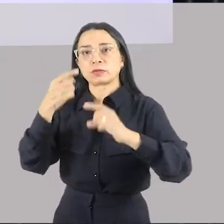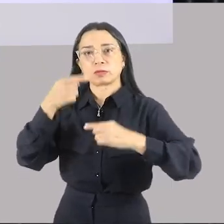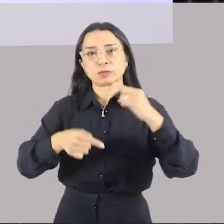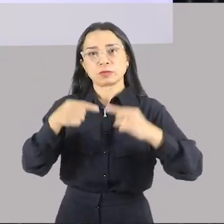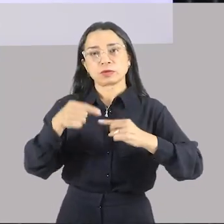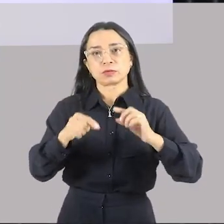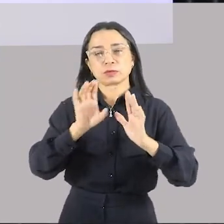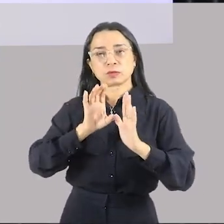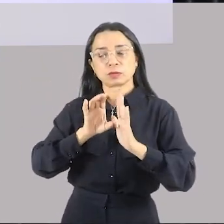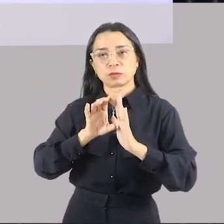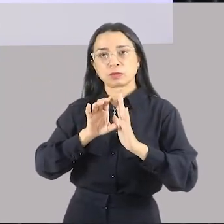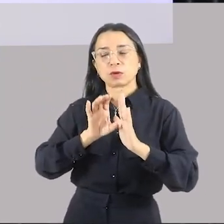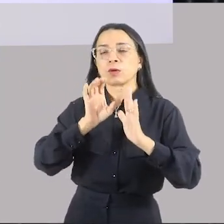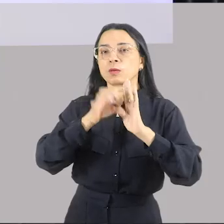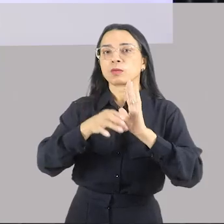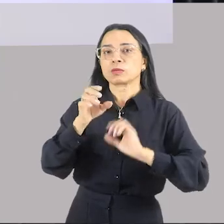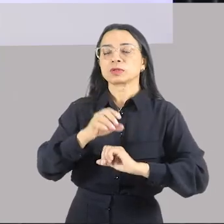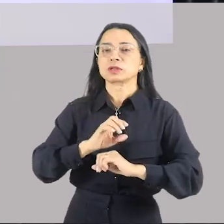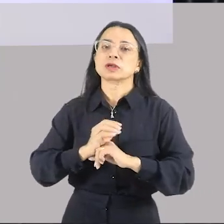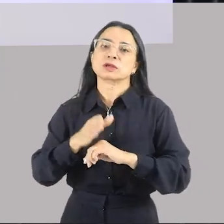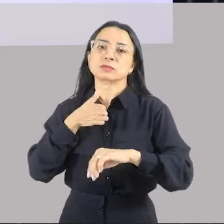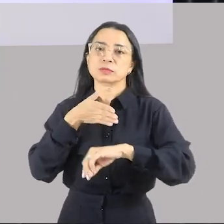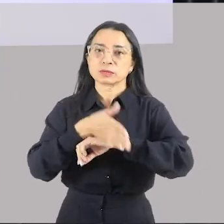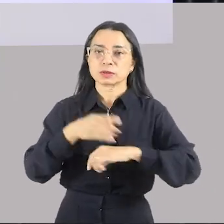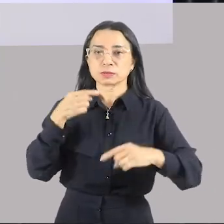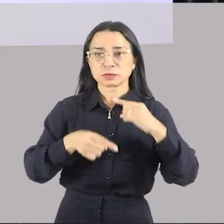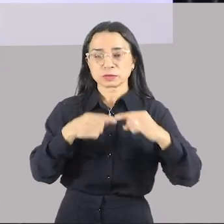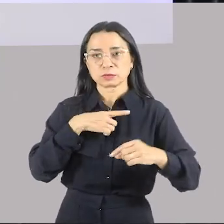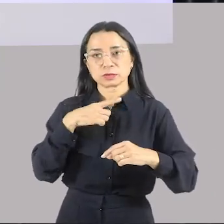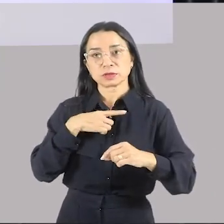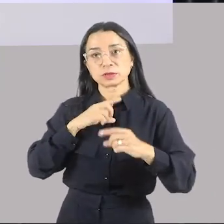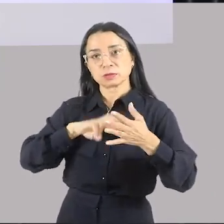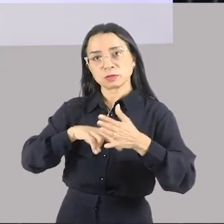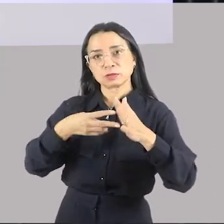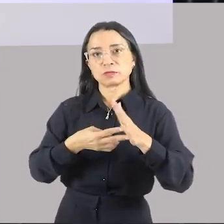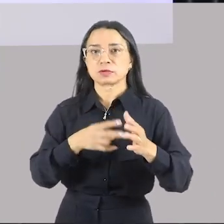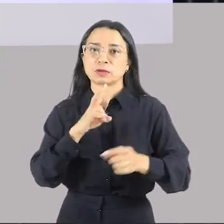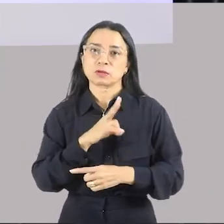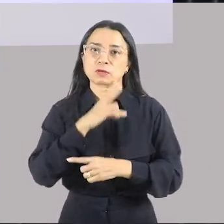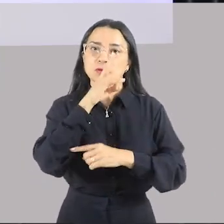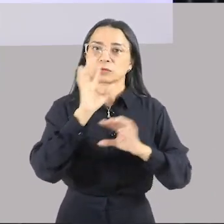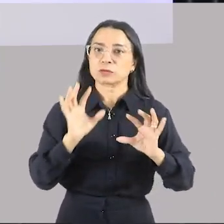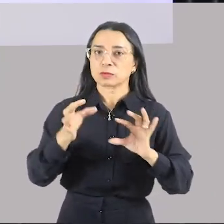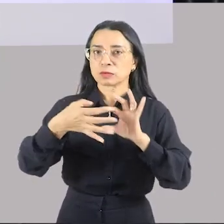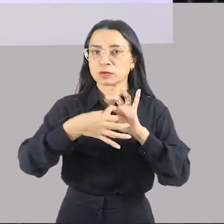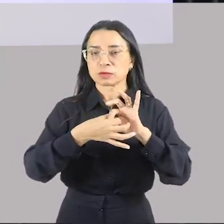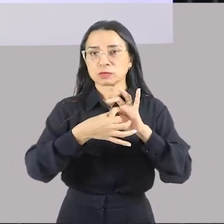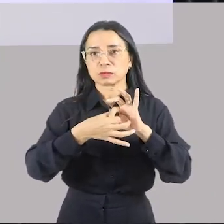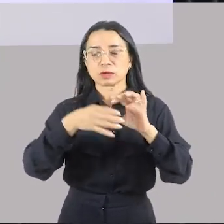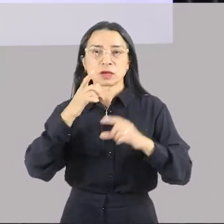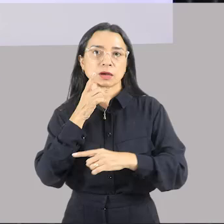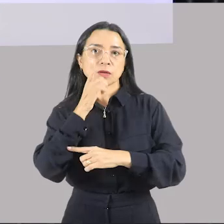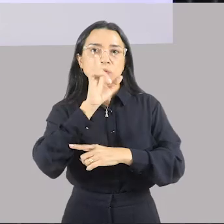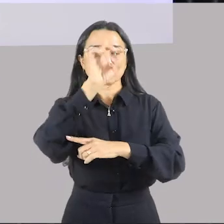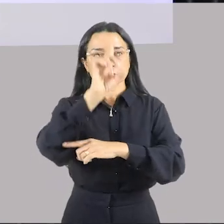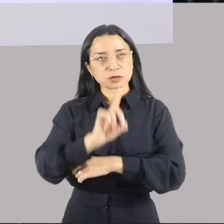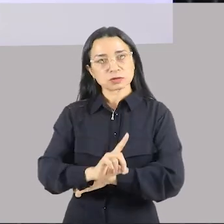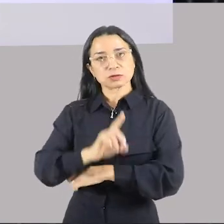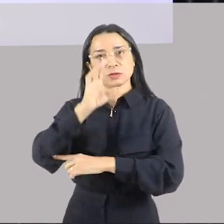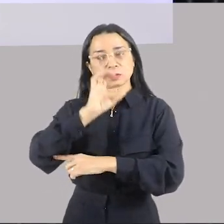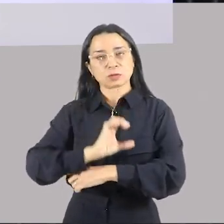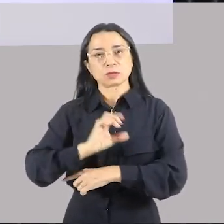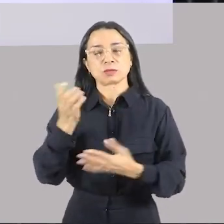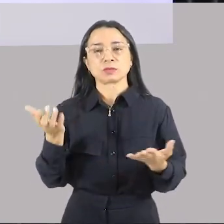O conceito de participação política tem seu significado fortemente vinculado à conquista de direitos de